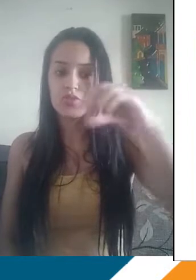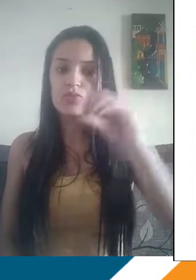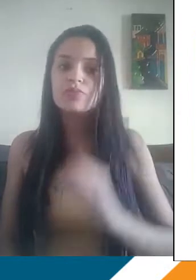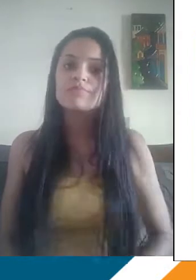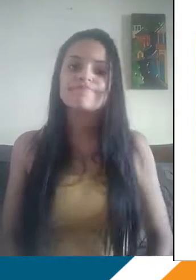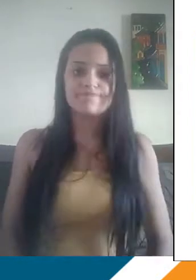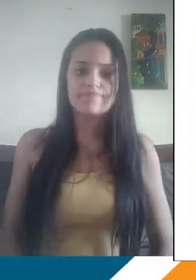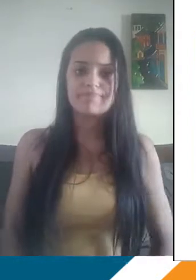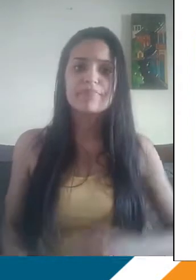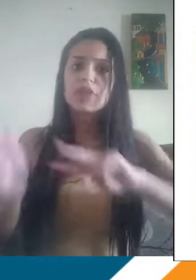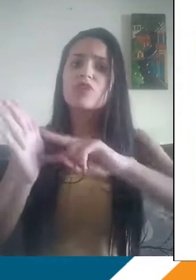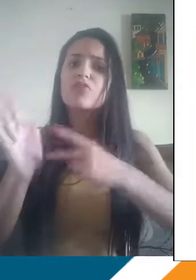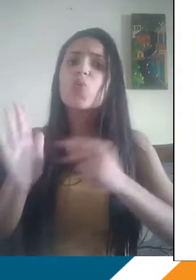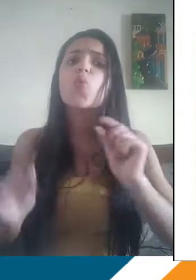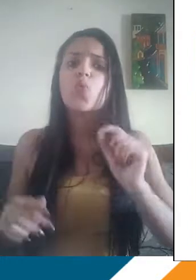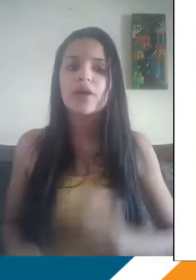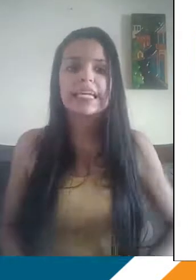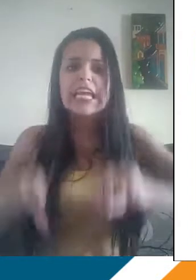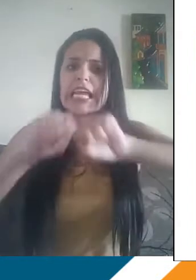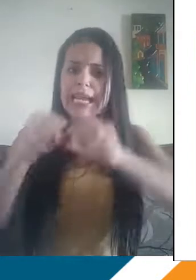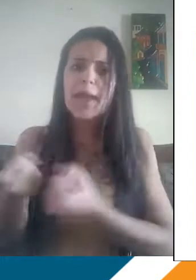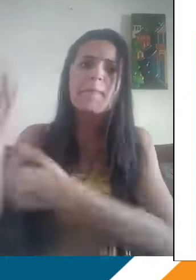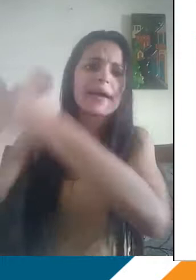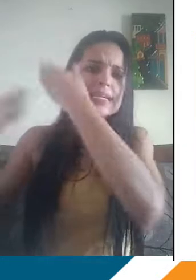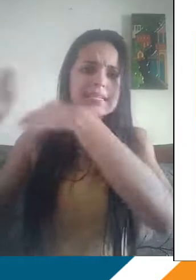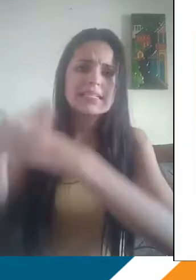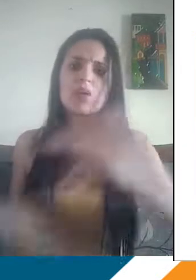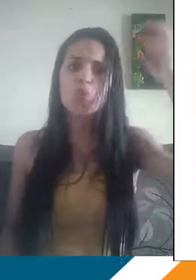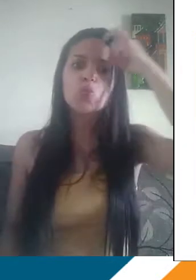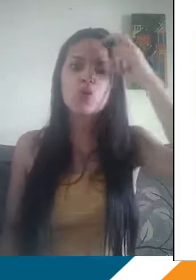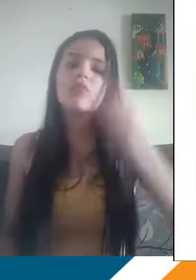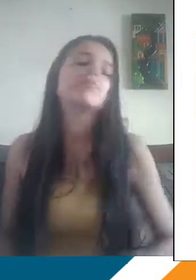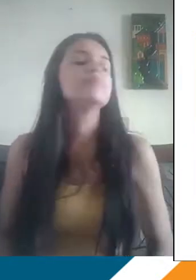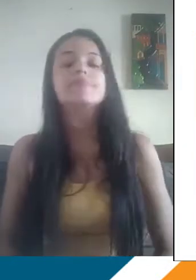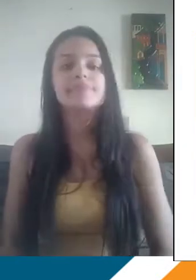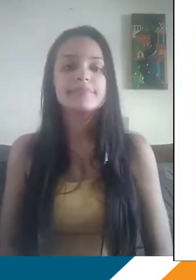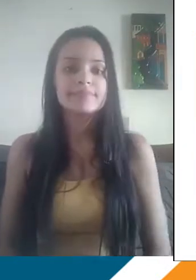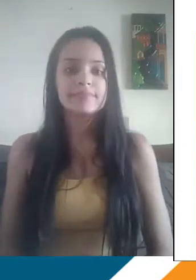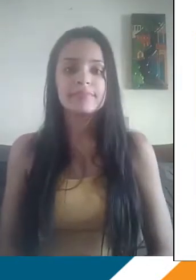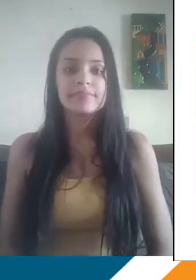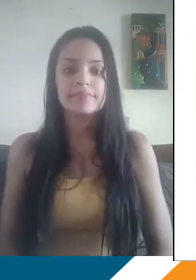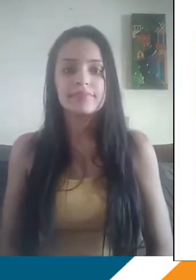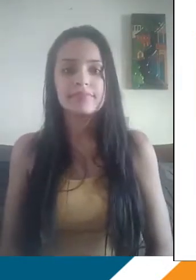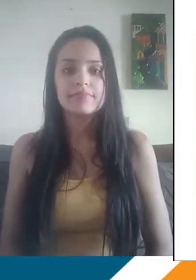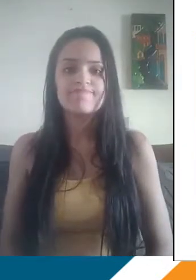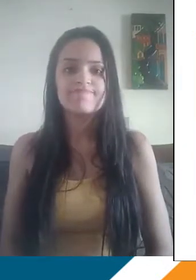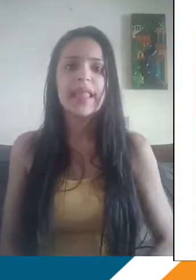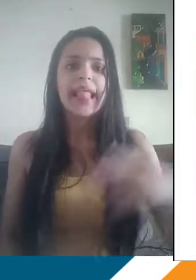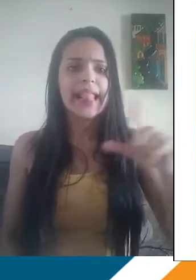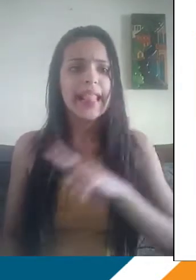de quebra com o passado cultural, que foi representado através de obras muito mais concisas,